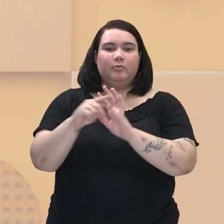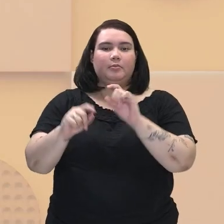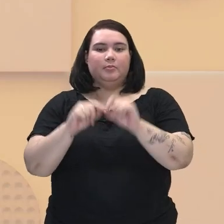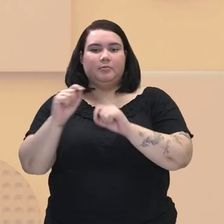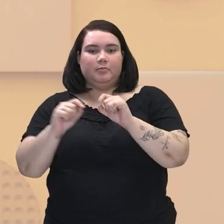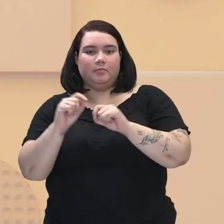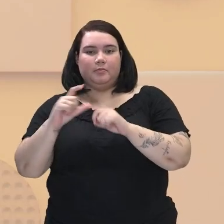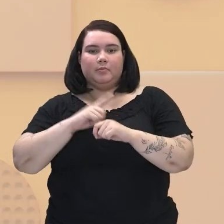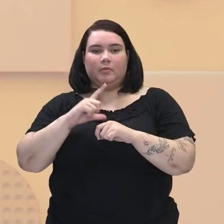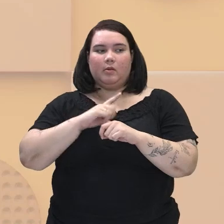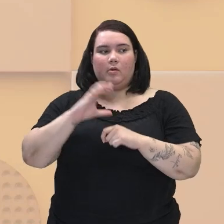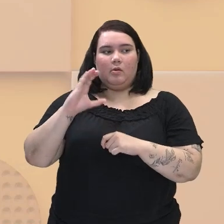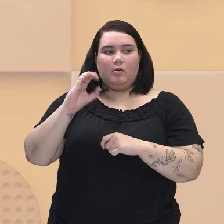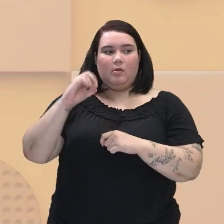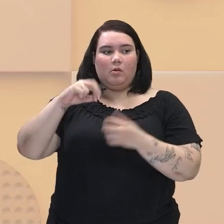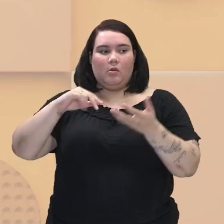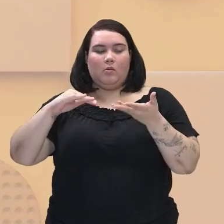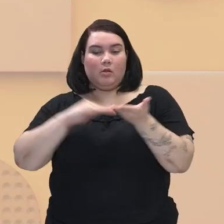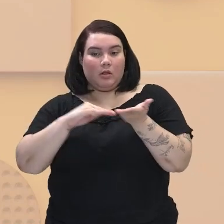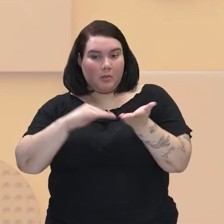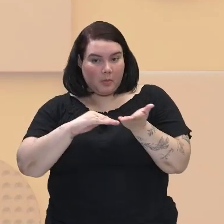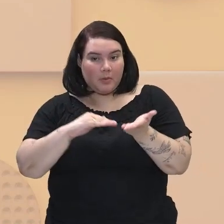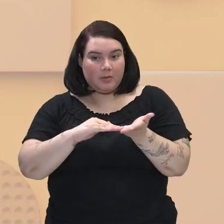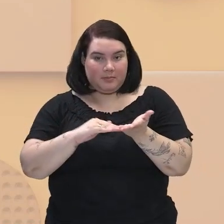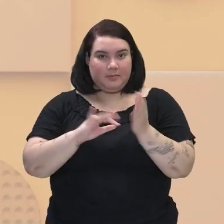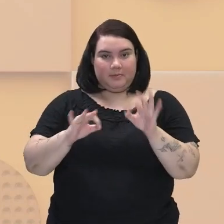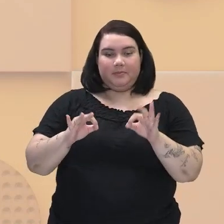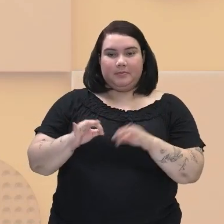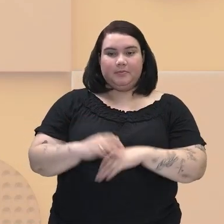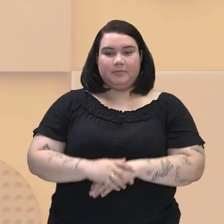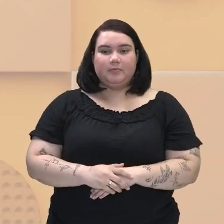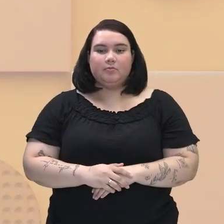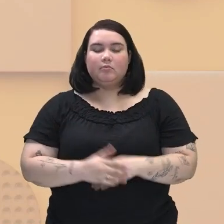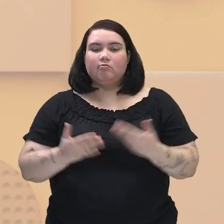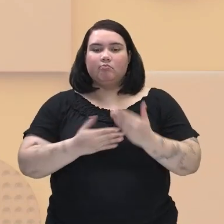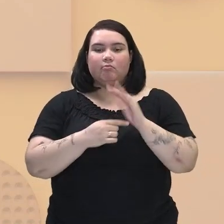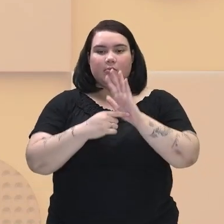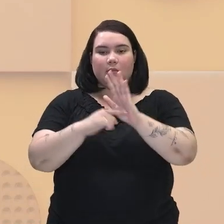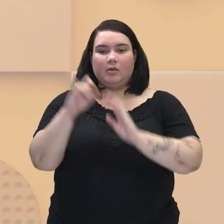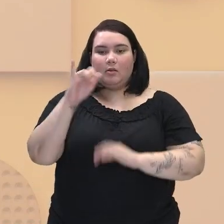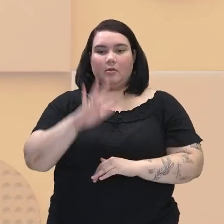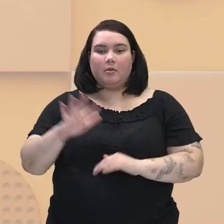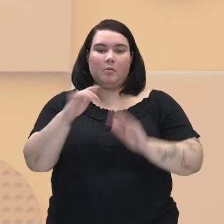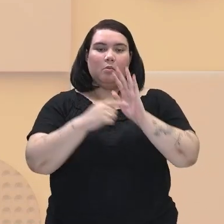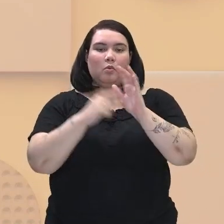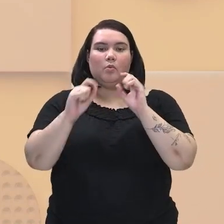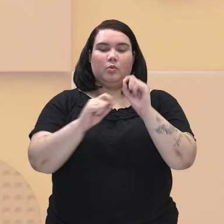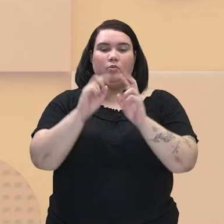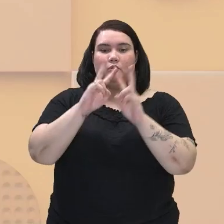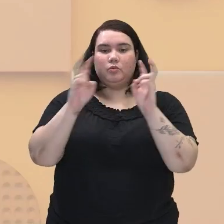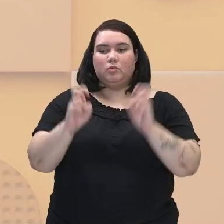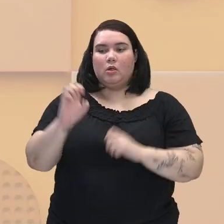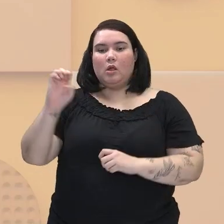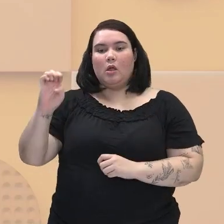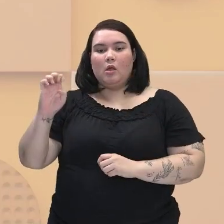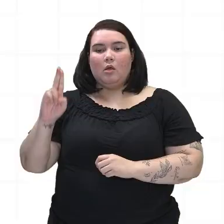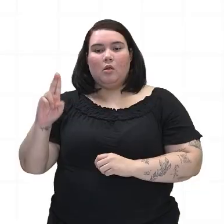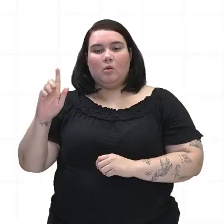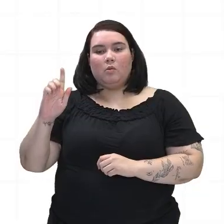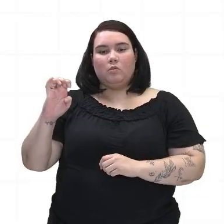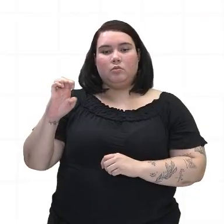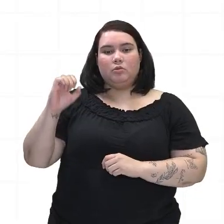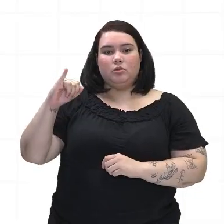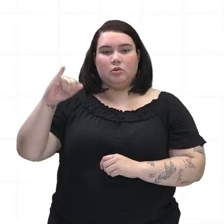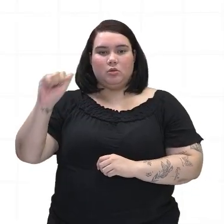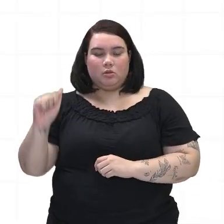trazer para vocês aqui uma imagem que retrata principalmente a questão da eugenia surgida a partir da influência